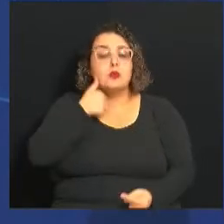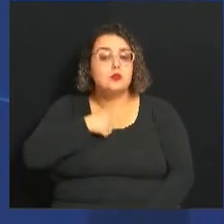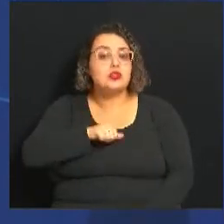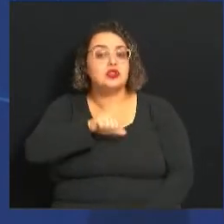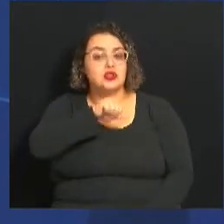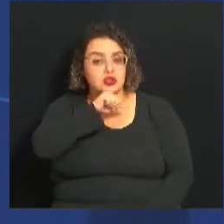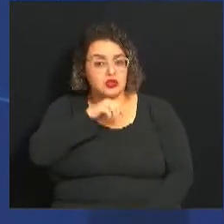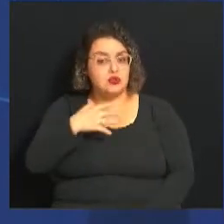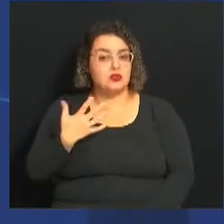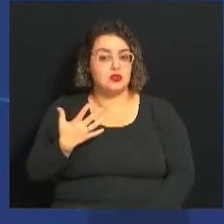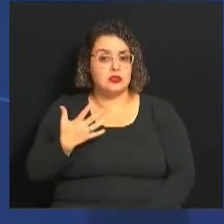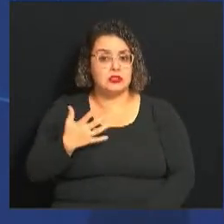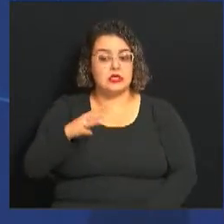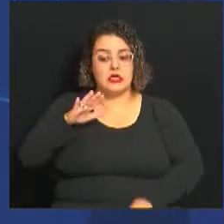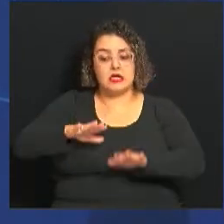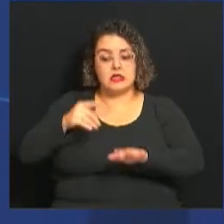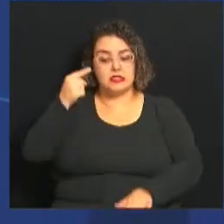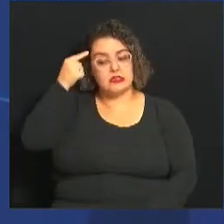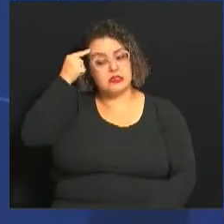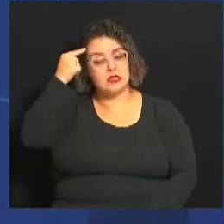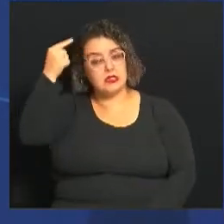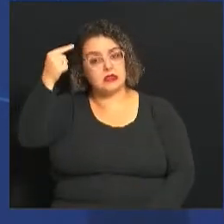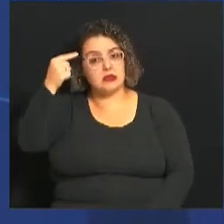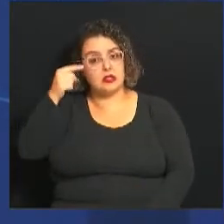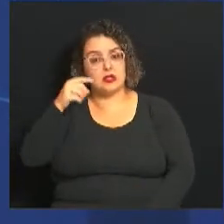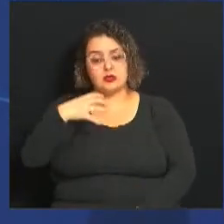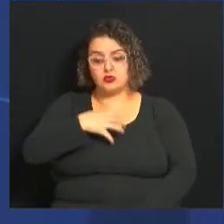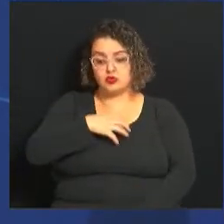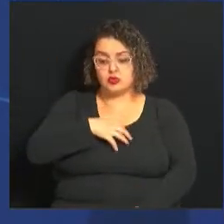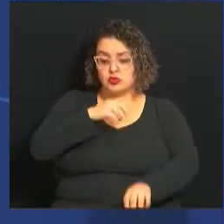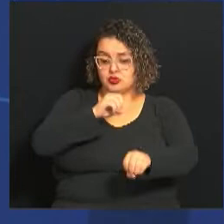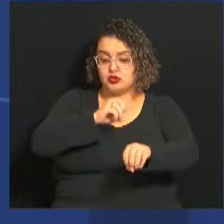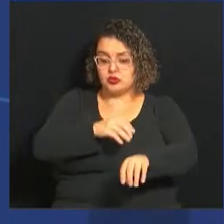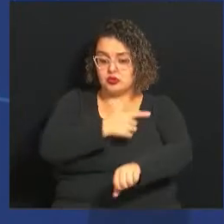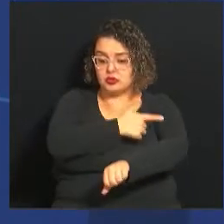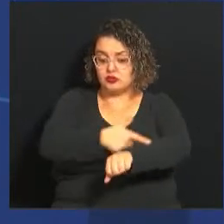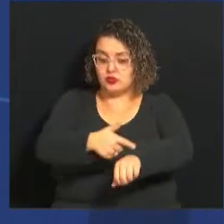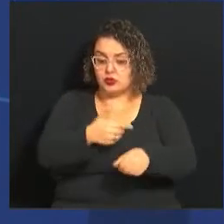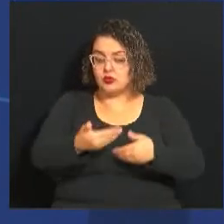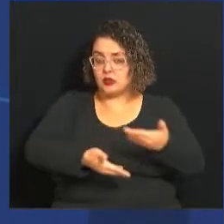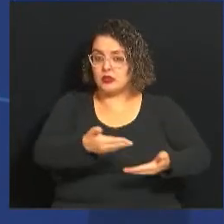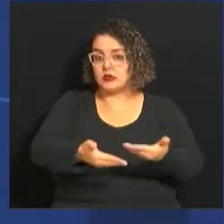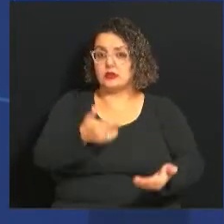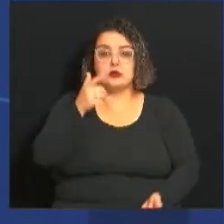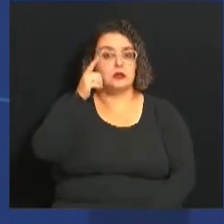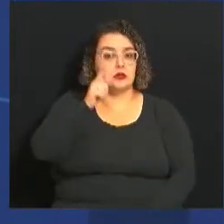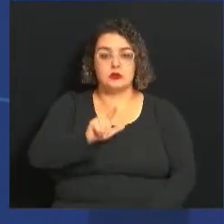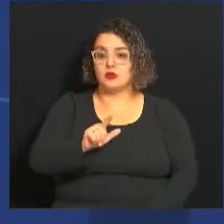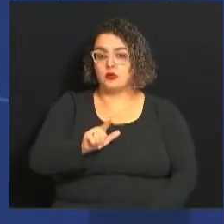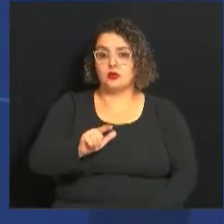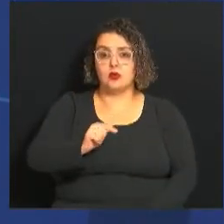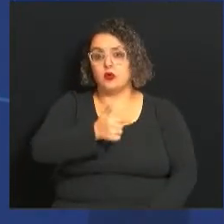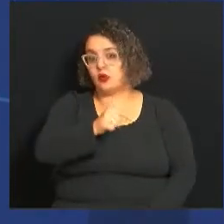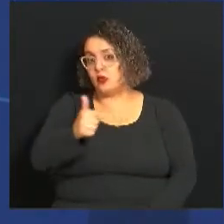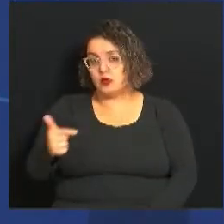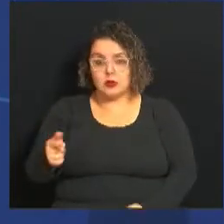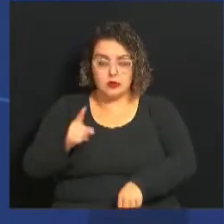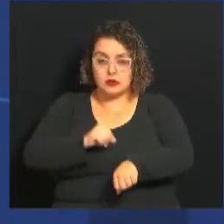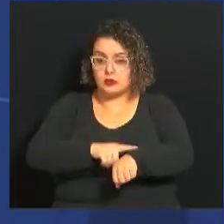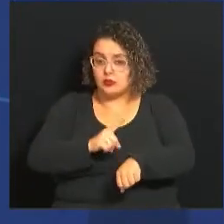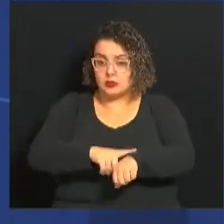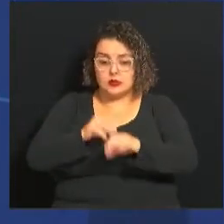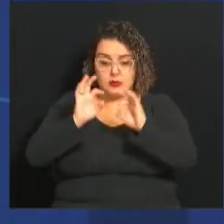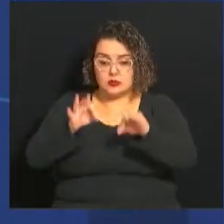vezes idealiza uma criação que talvez ela não consiga ou ela não tenha o tempo suficiente de